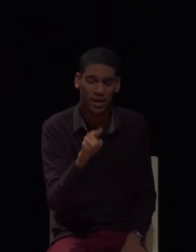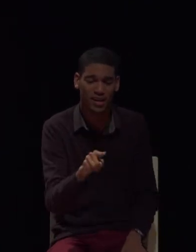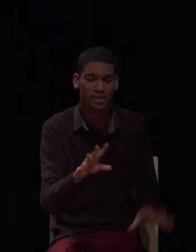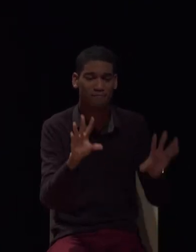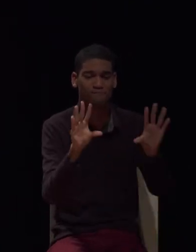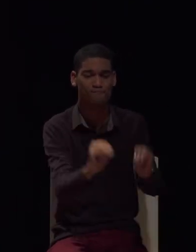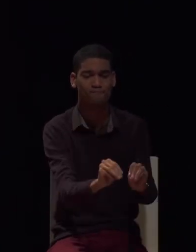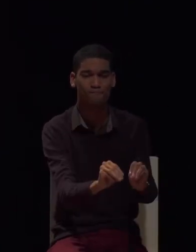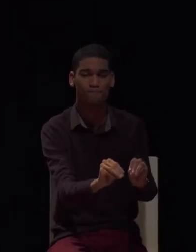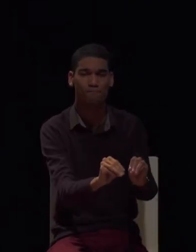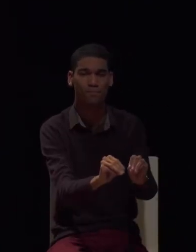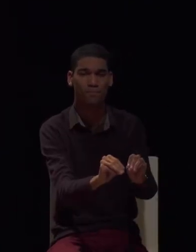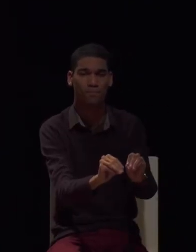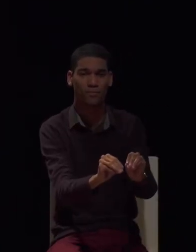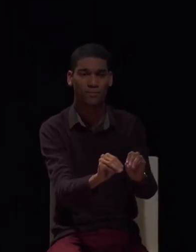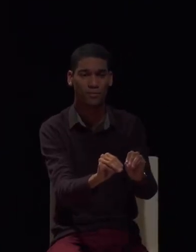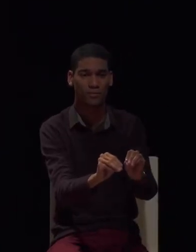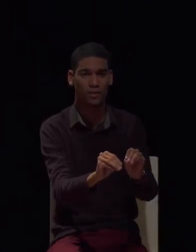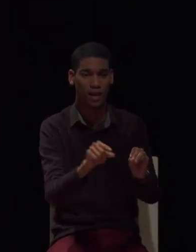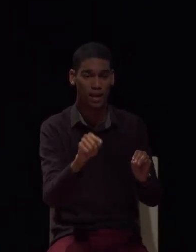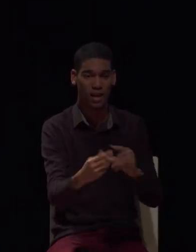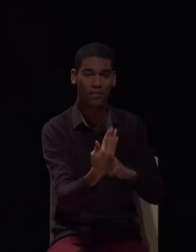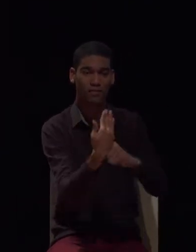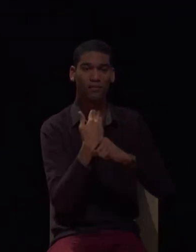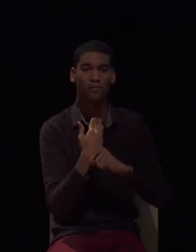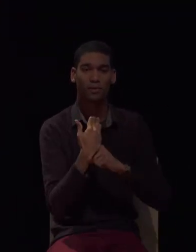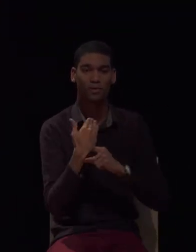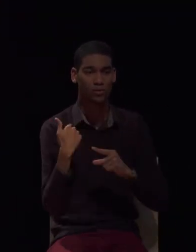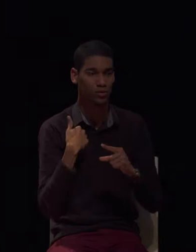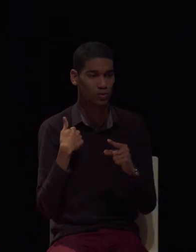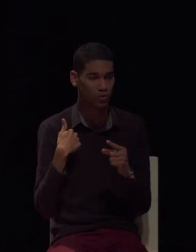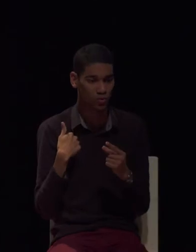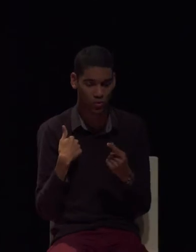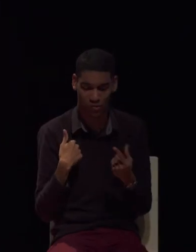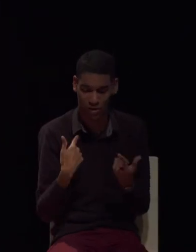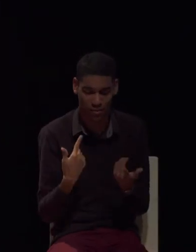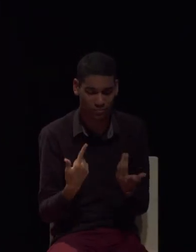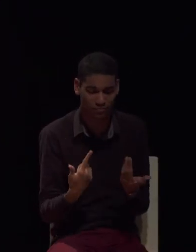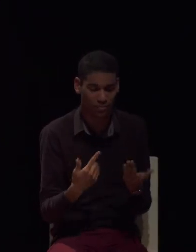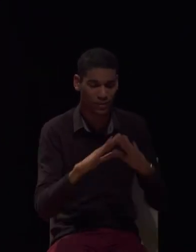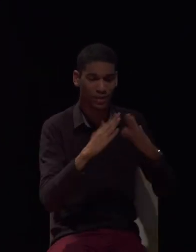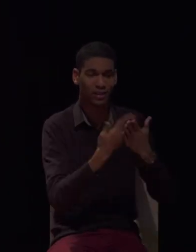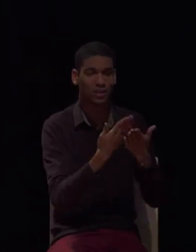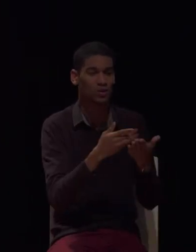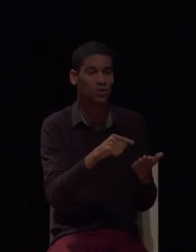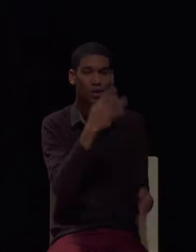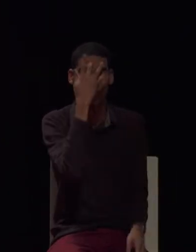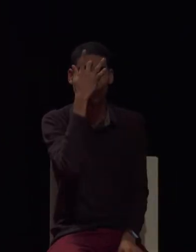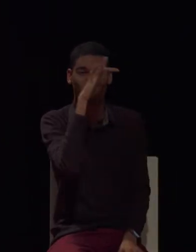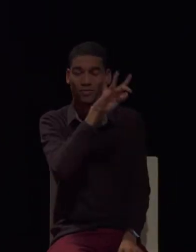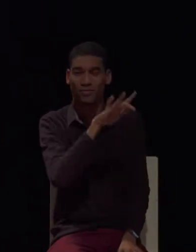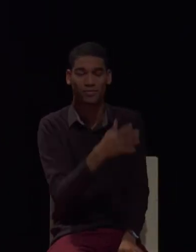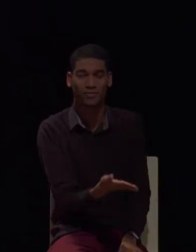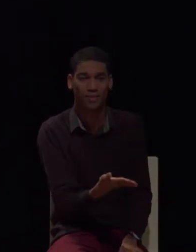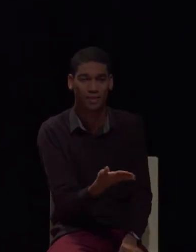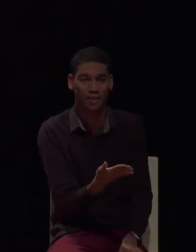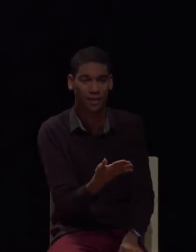escola vão pôde ser bom poder nos indicar caminhos porque a escola não sabe ainda a escola não sabe o que fazer